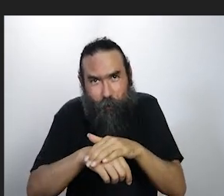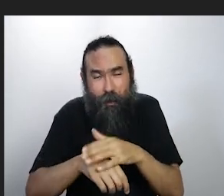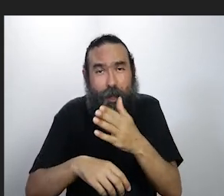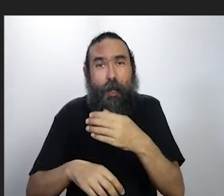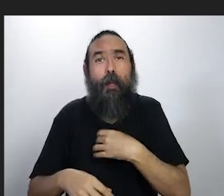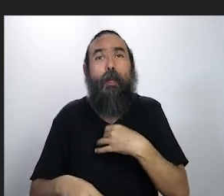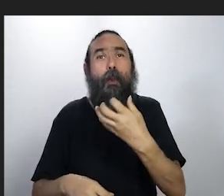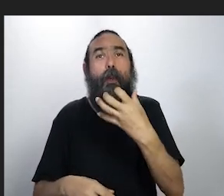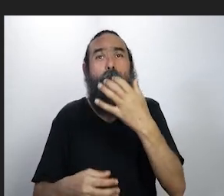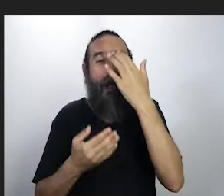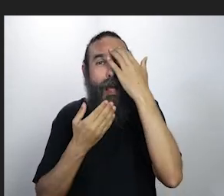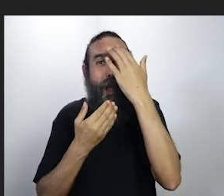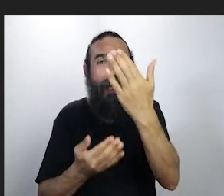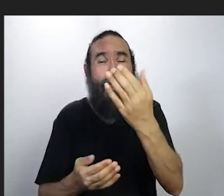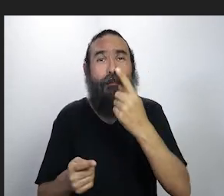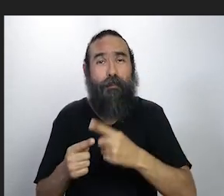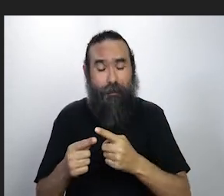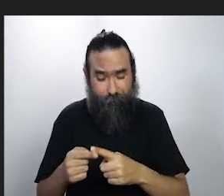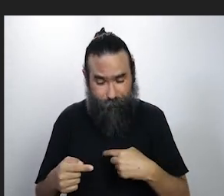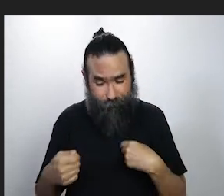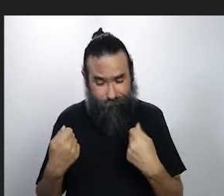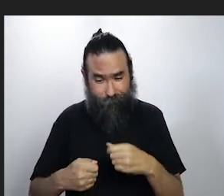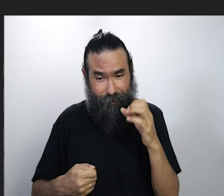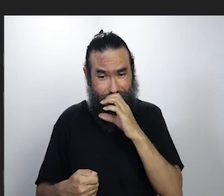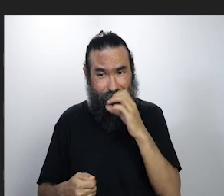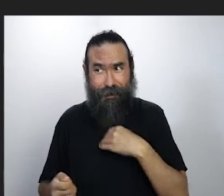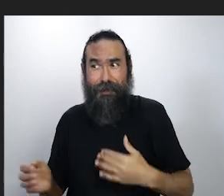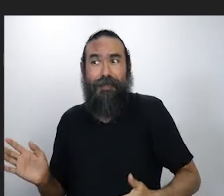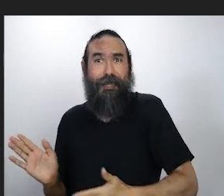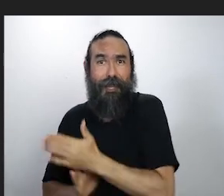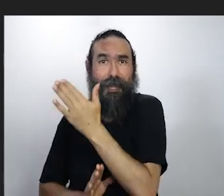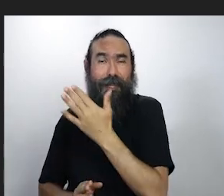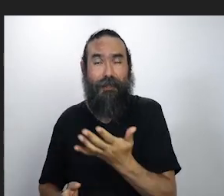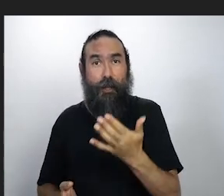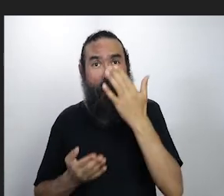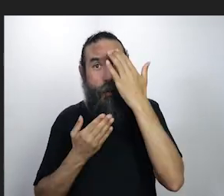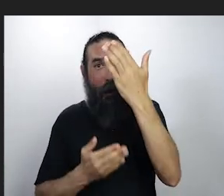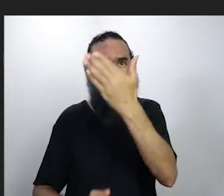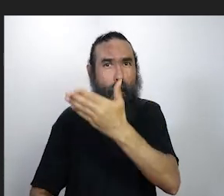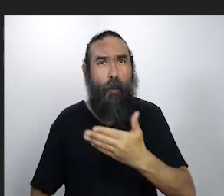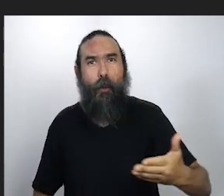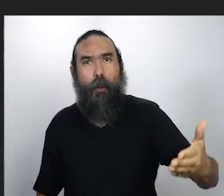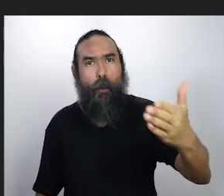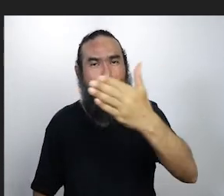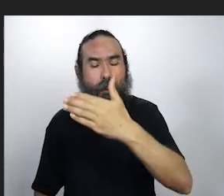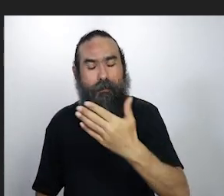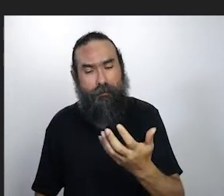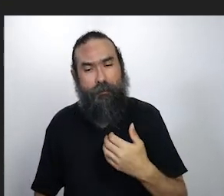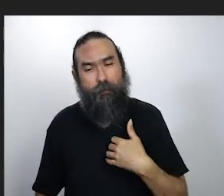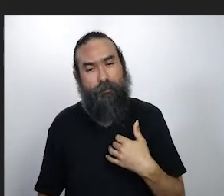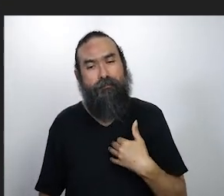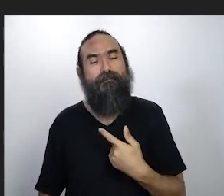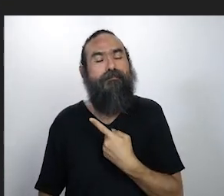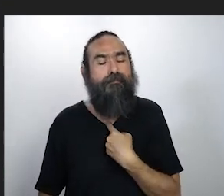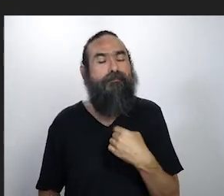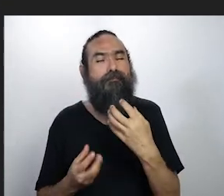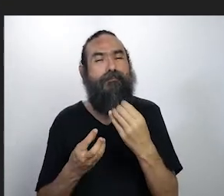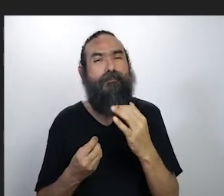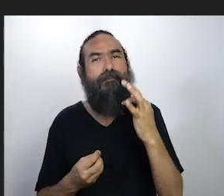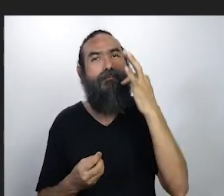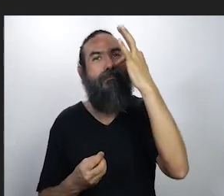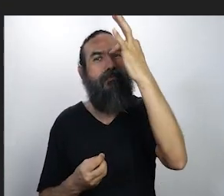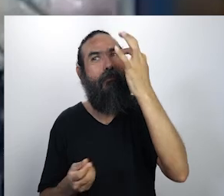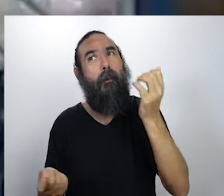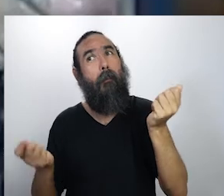mundo aqui. Espero que a gente se reencontre ano que vem no Encontro de Culturas. Um beijo, gente. Gente,